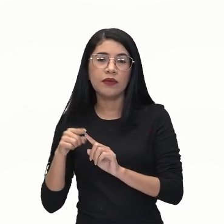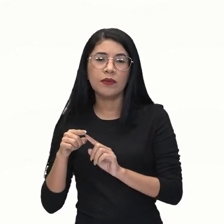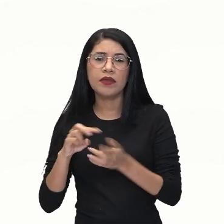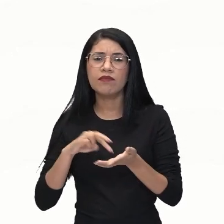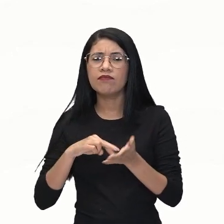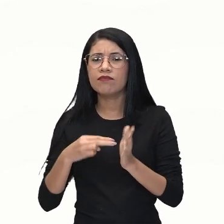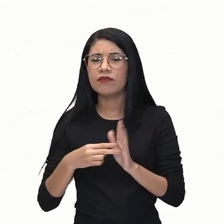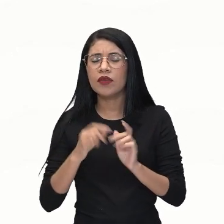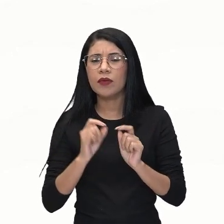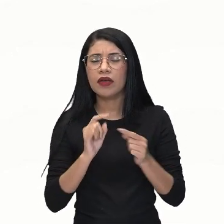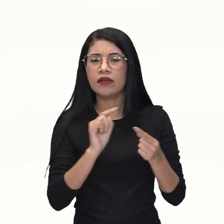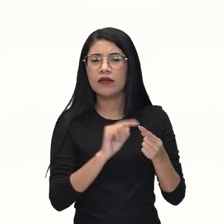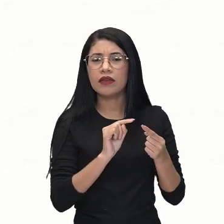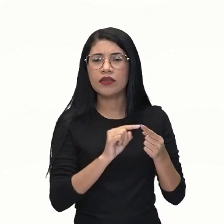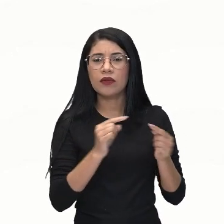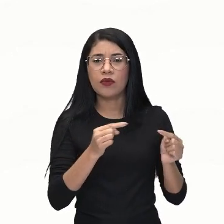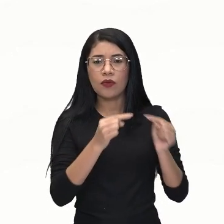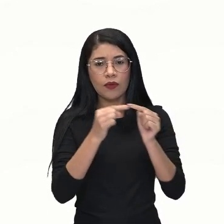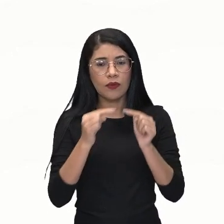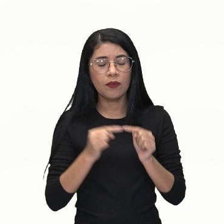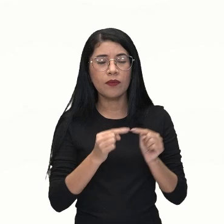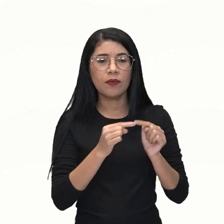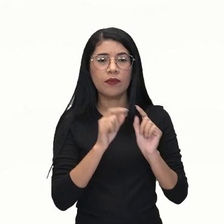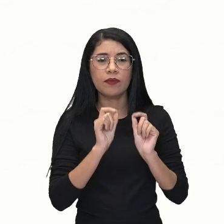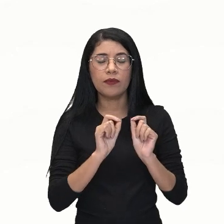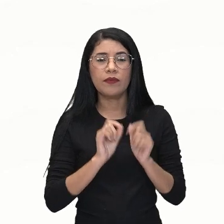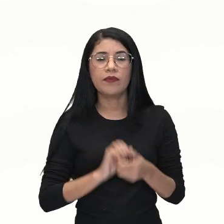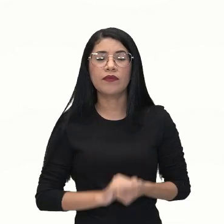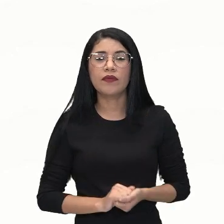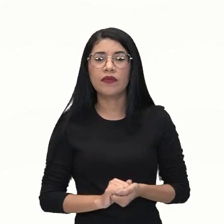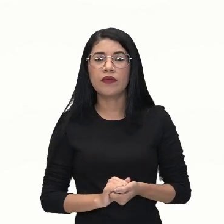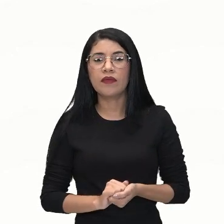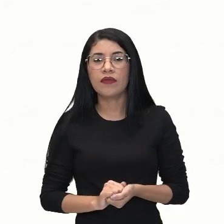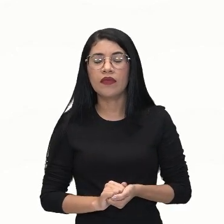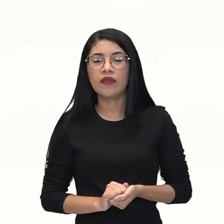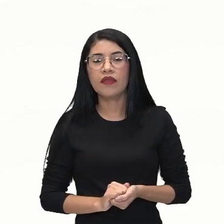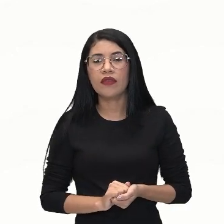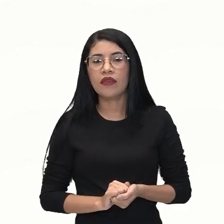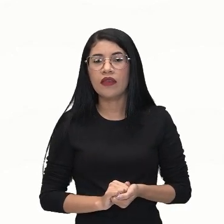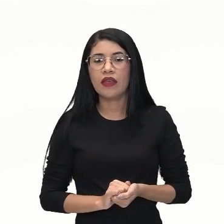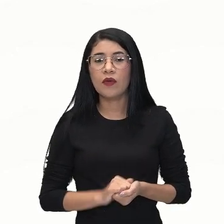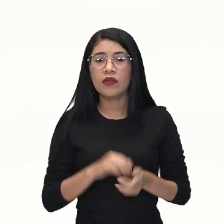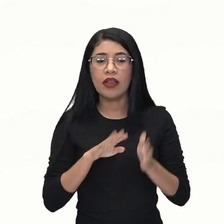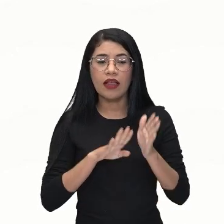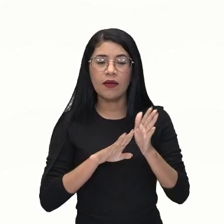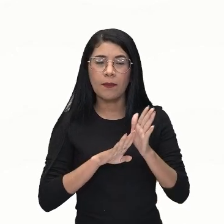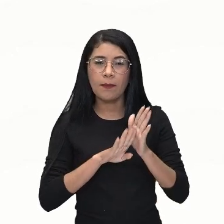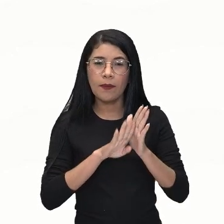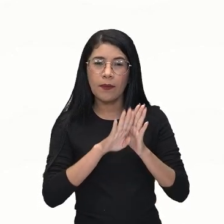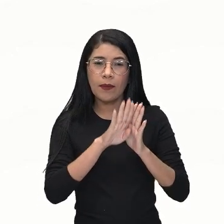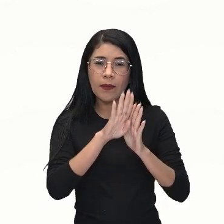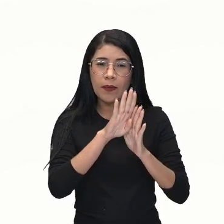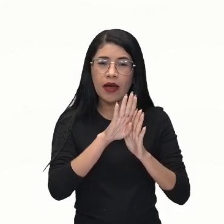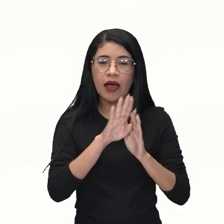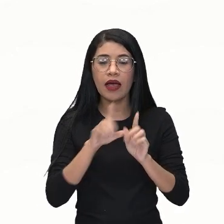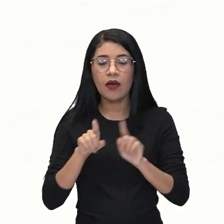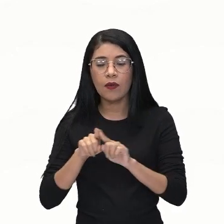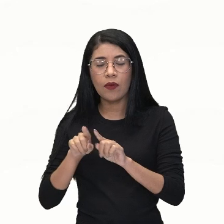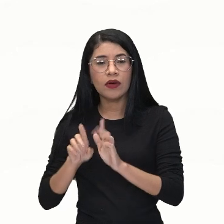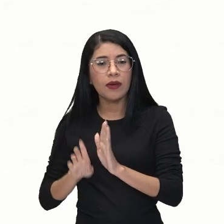grandezas diretamente proporcionais? É exatamente quando uma grandeza aumenta, a outra também